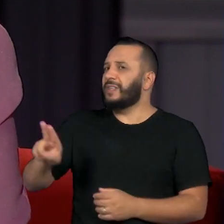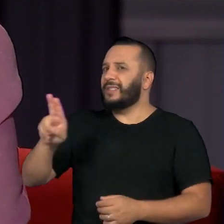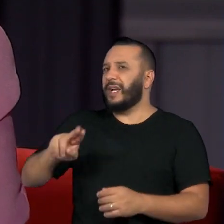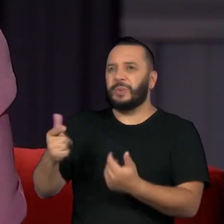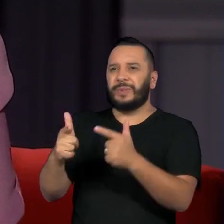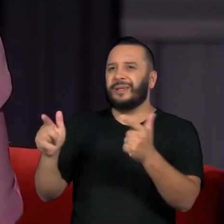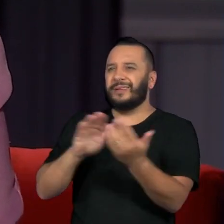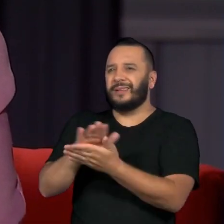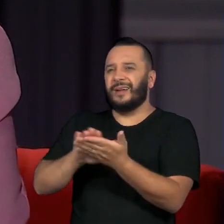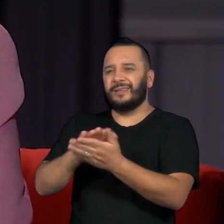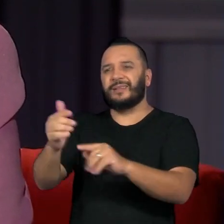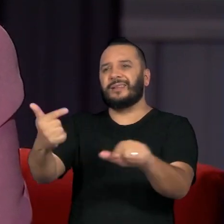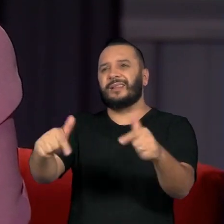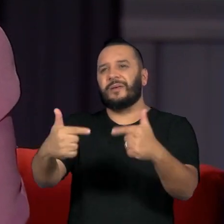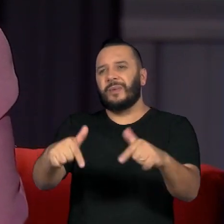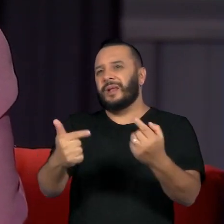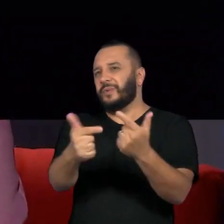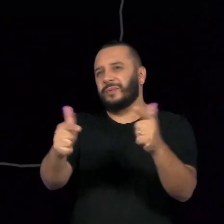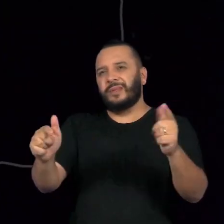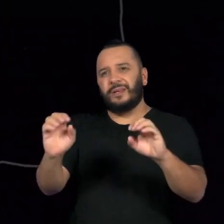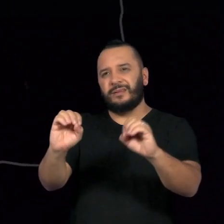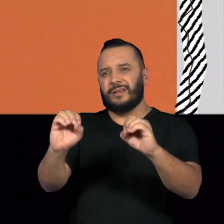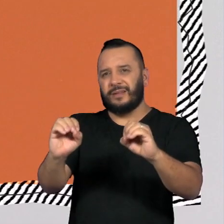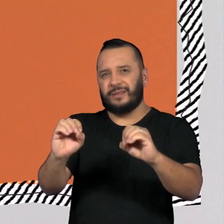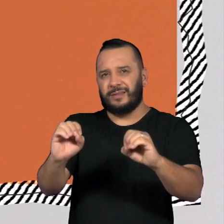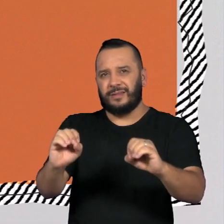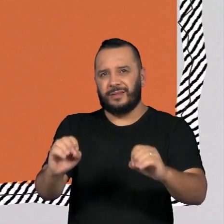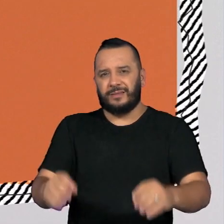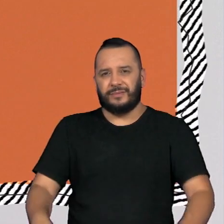e nem mercado de trabalho, que não tem nada, né?